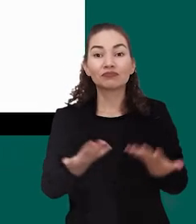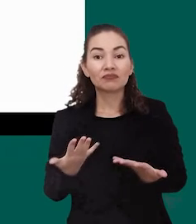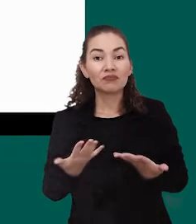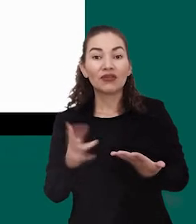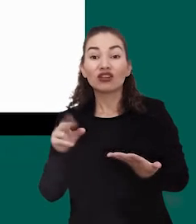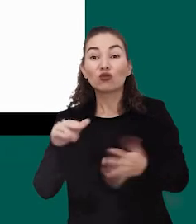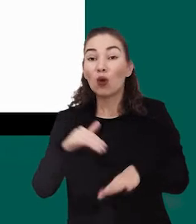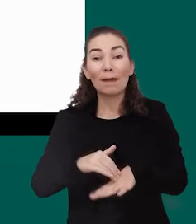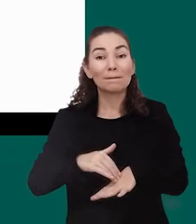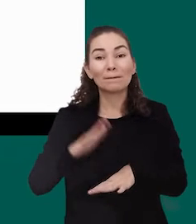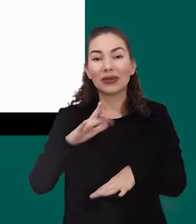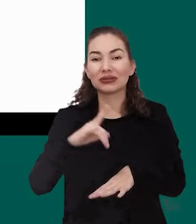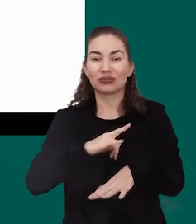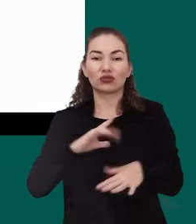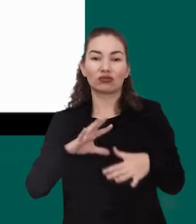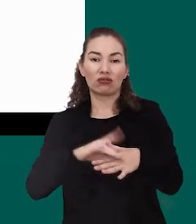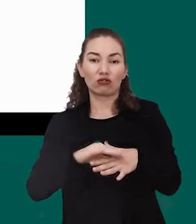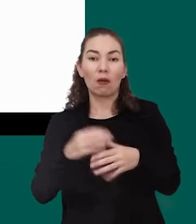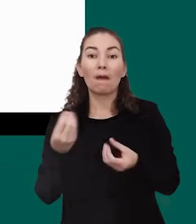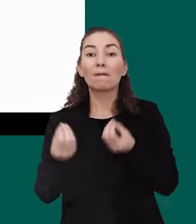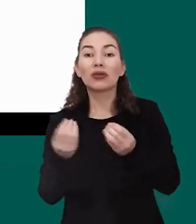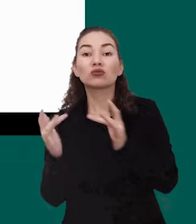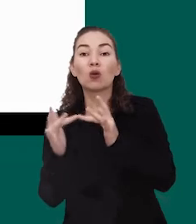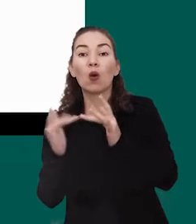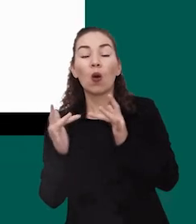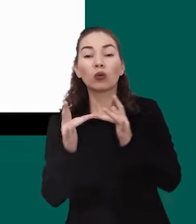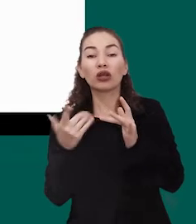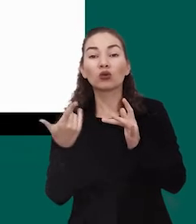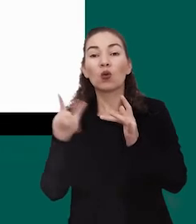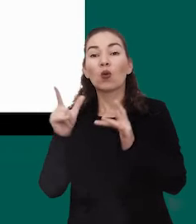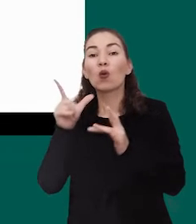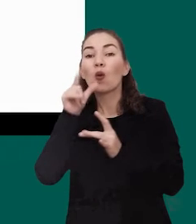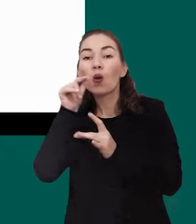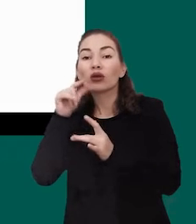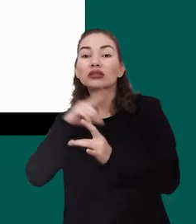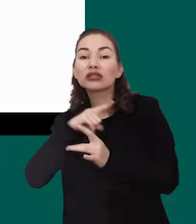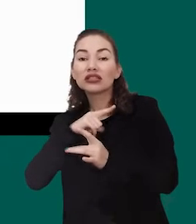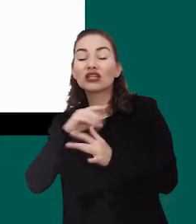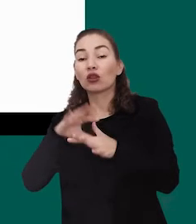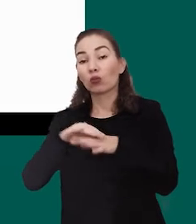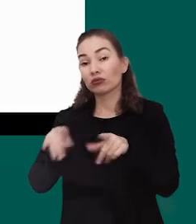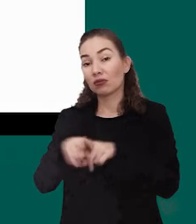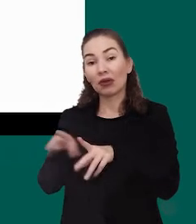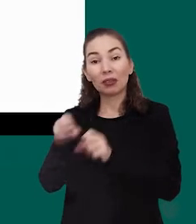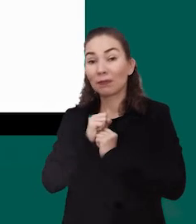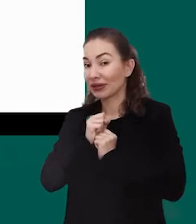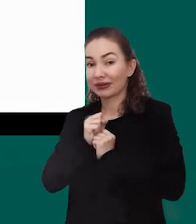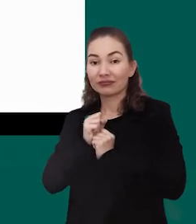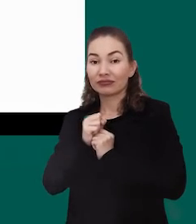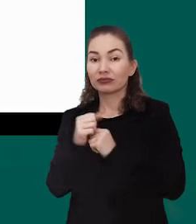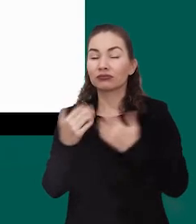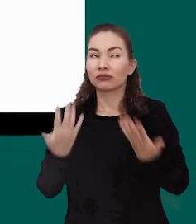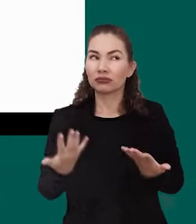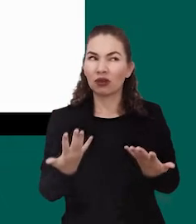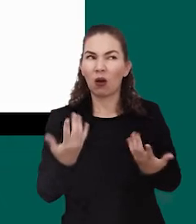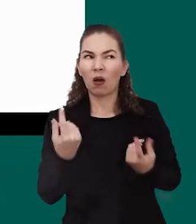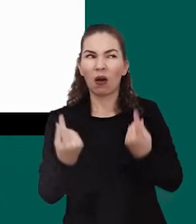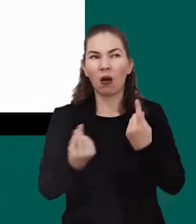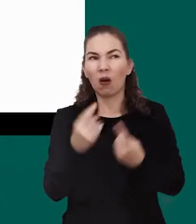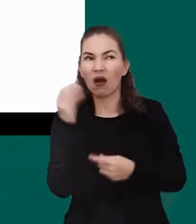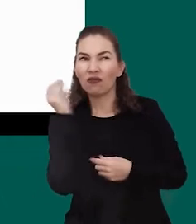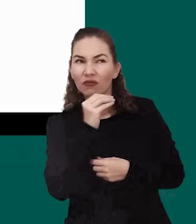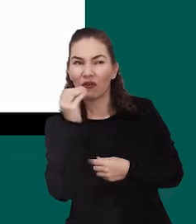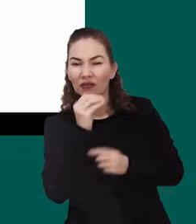nunca mais, mesmo que estivessem em contato com outras aves doentes. Então, daí também veio um grande start para o Pasteur pensar, será que de alguma forma enfraquecia